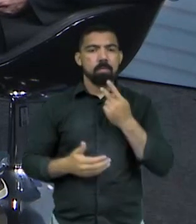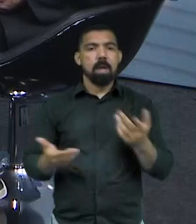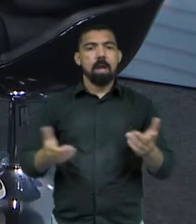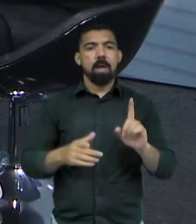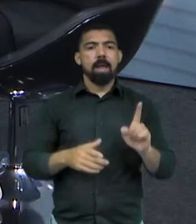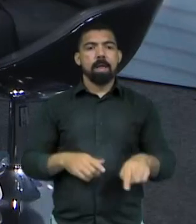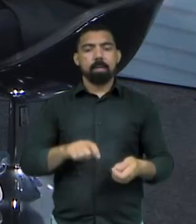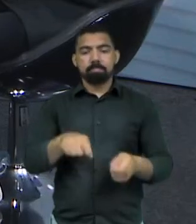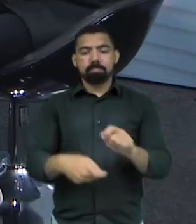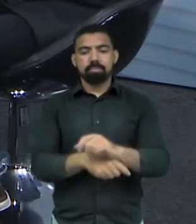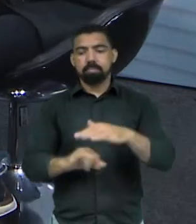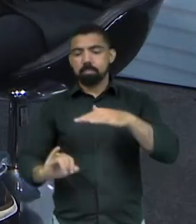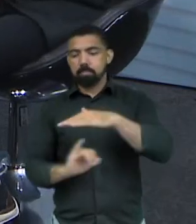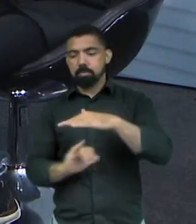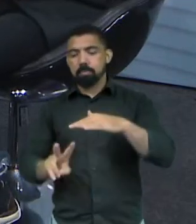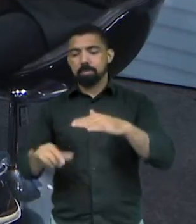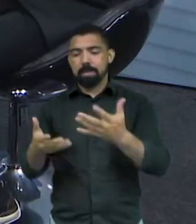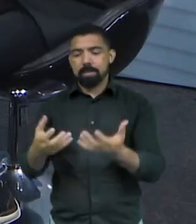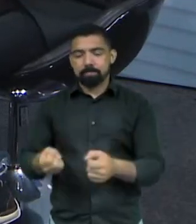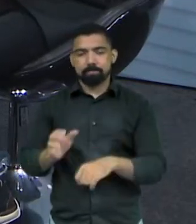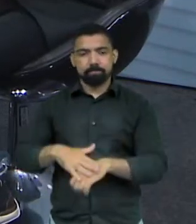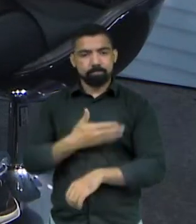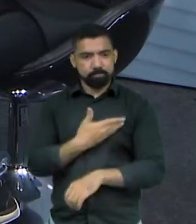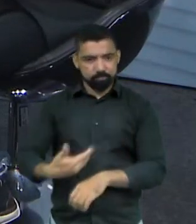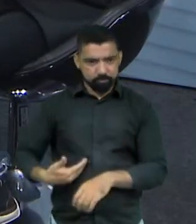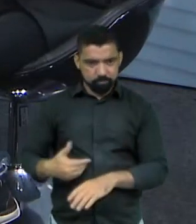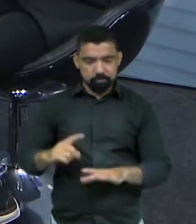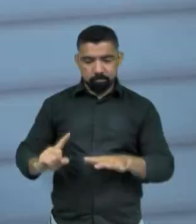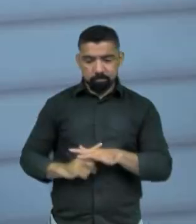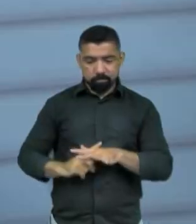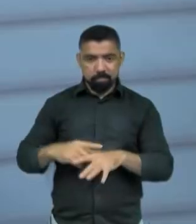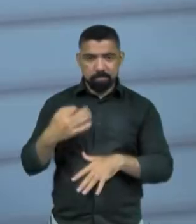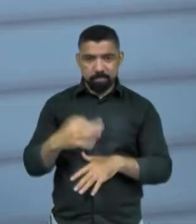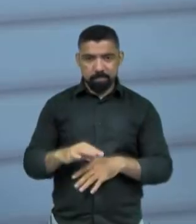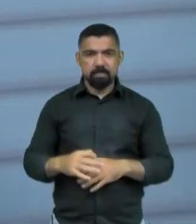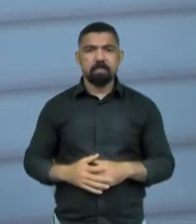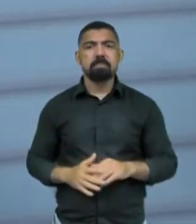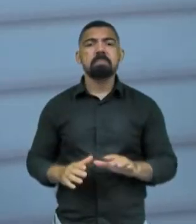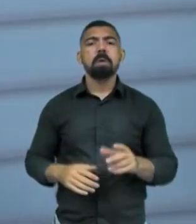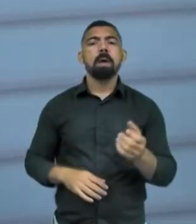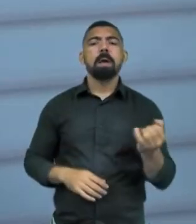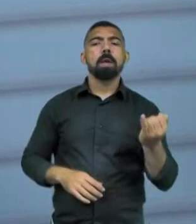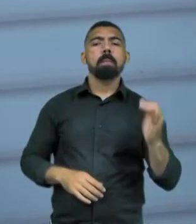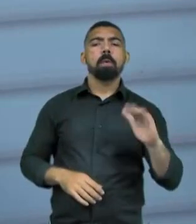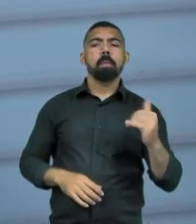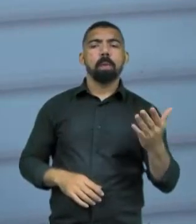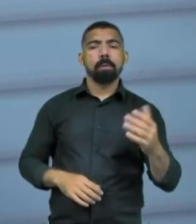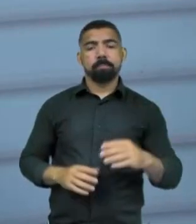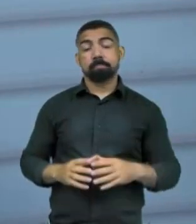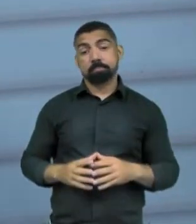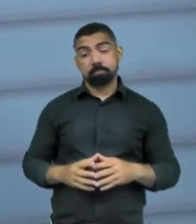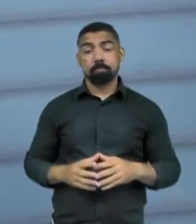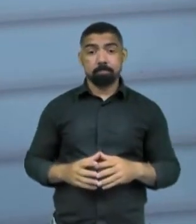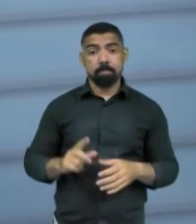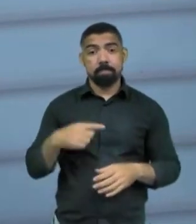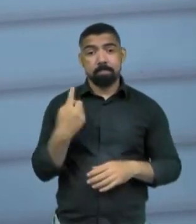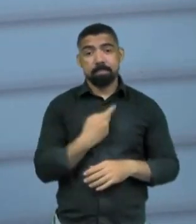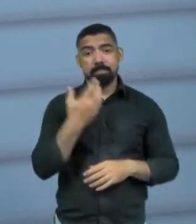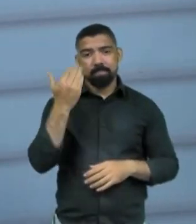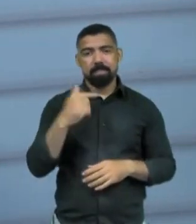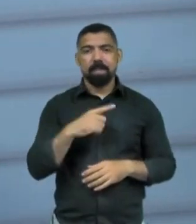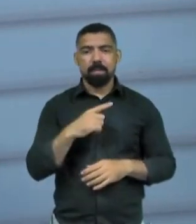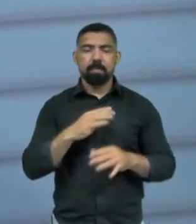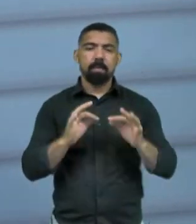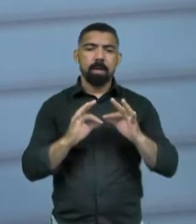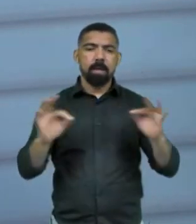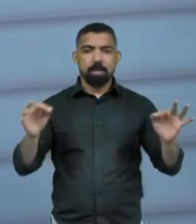Qual a importância disso? Bom, a grande importância disso, né, do projeto, é que a gente sabe que, né, tem até um ditado que fala